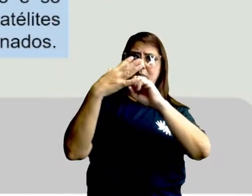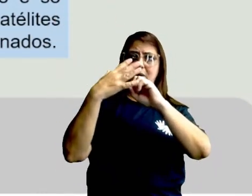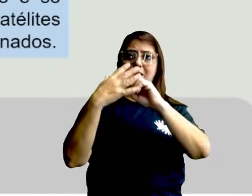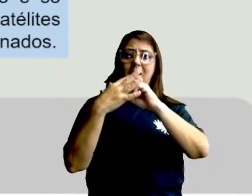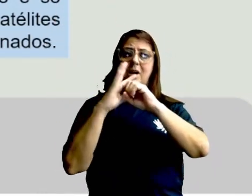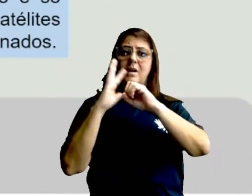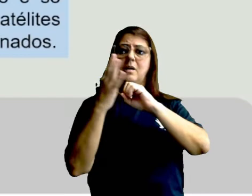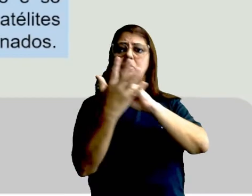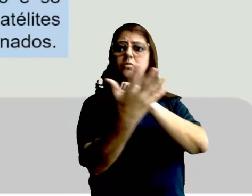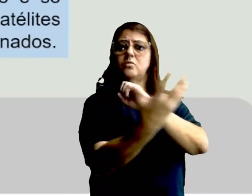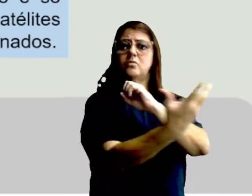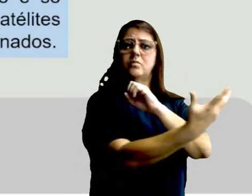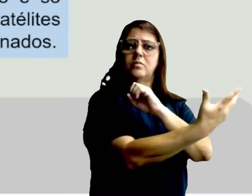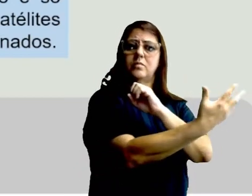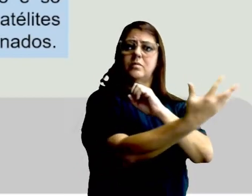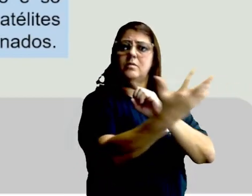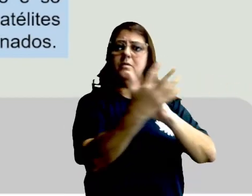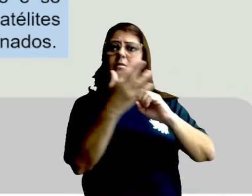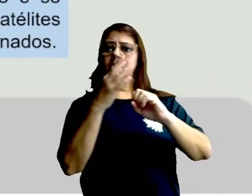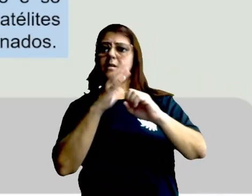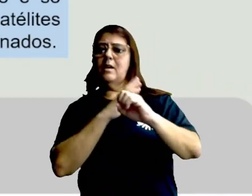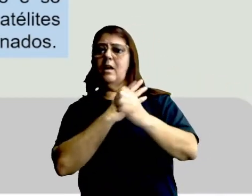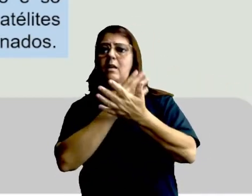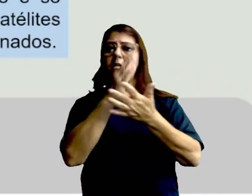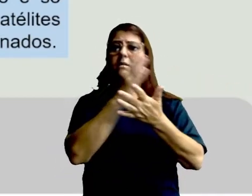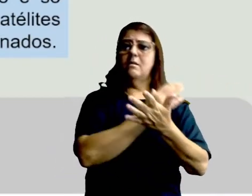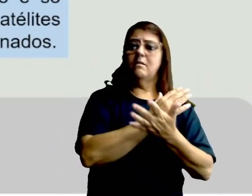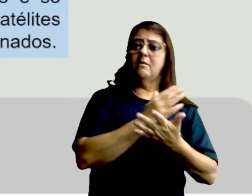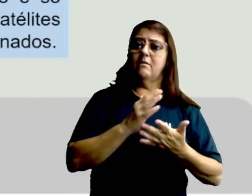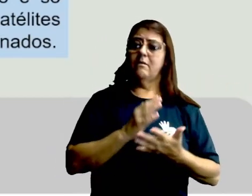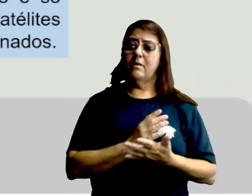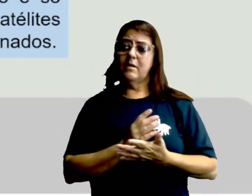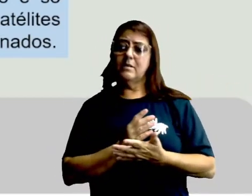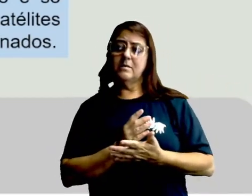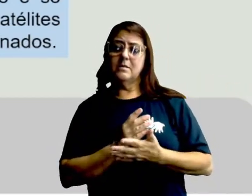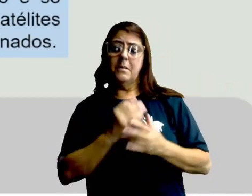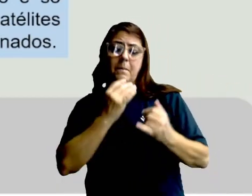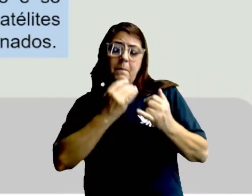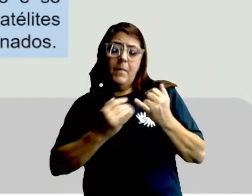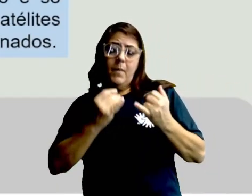espelho. Às vezes, certos corpos